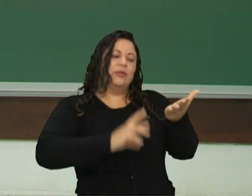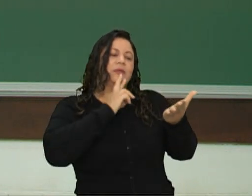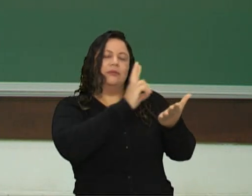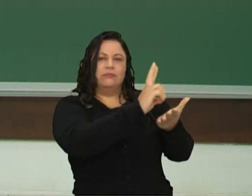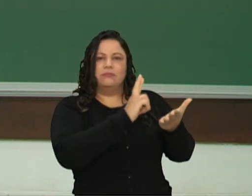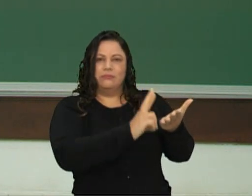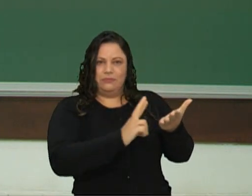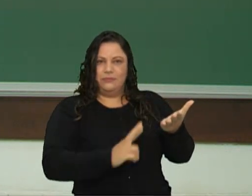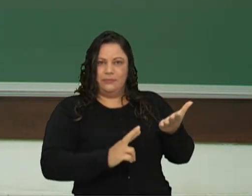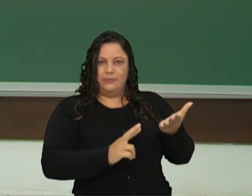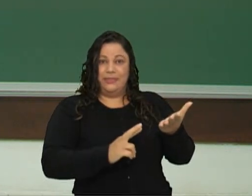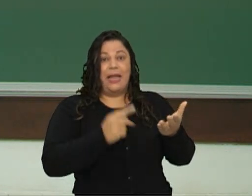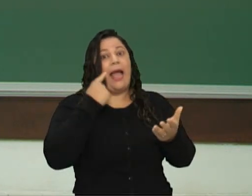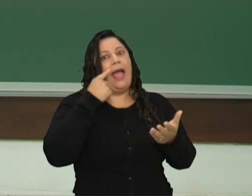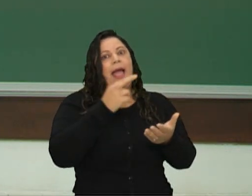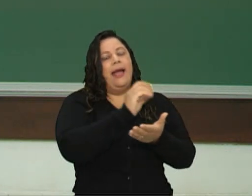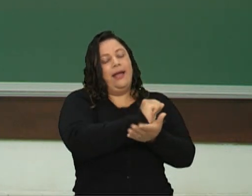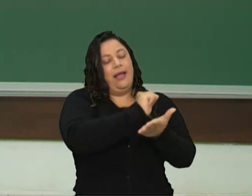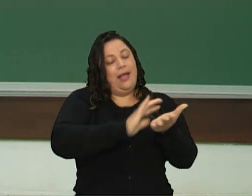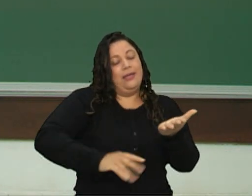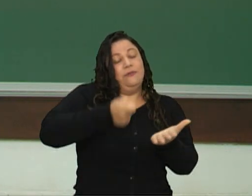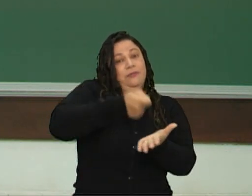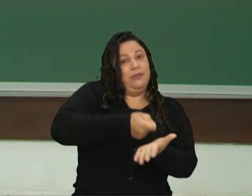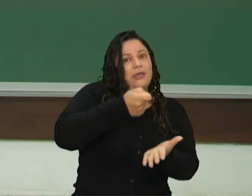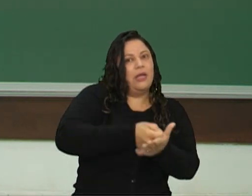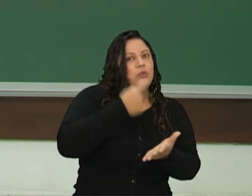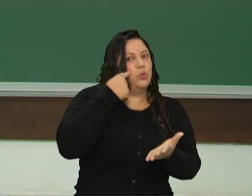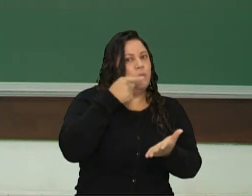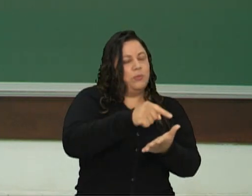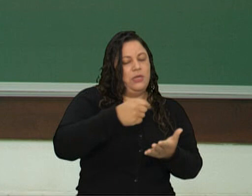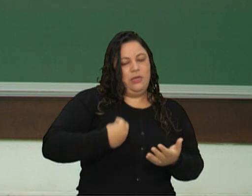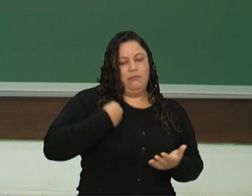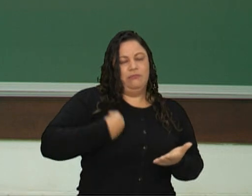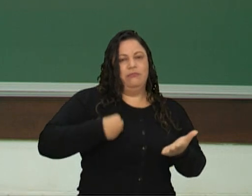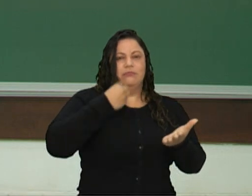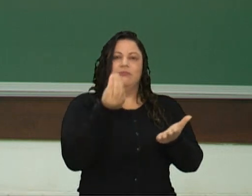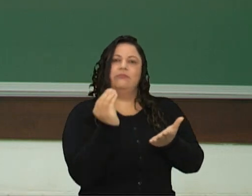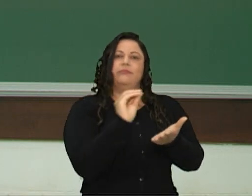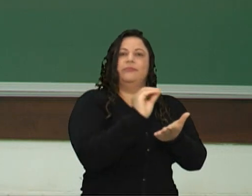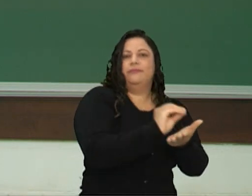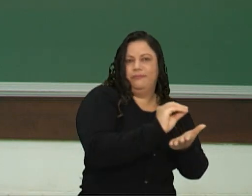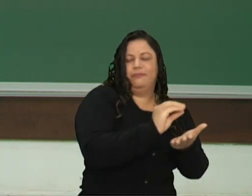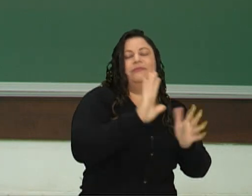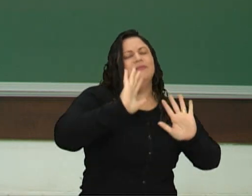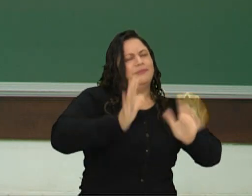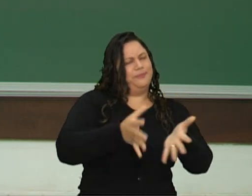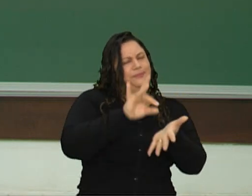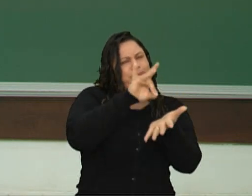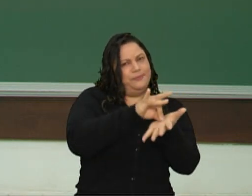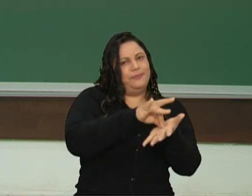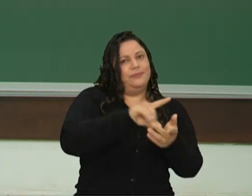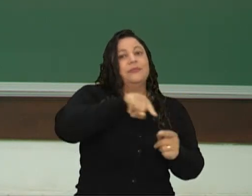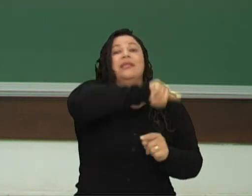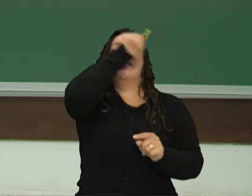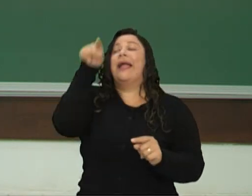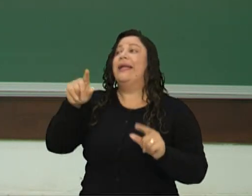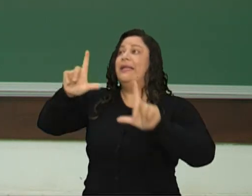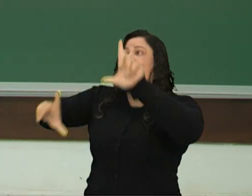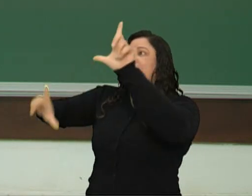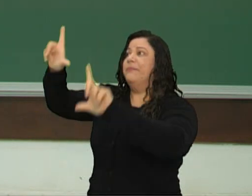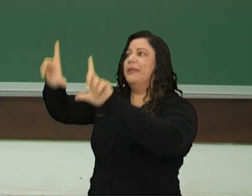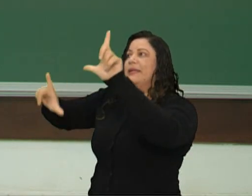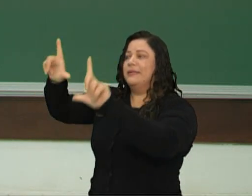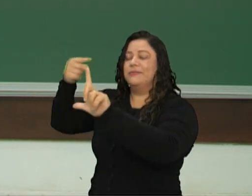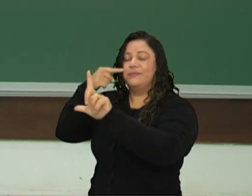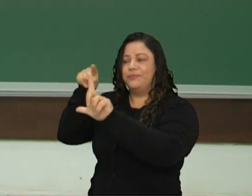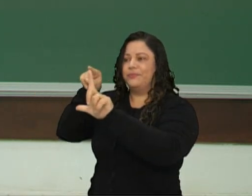você clicou no link número 1 da atividade obrigatória, você já está com a frequência garantida. E quem está assistindo pela TV,